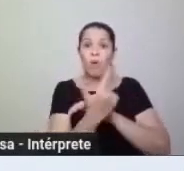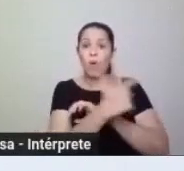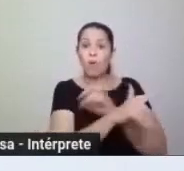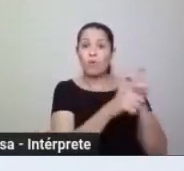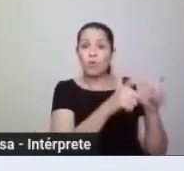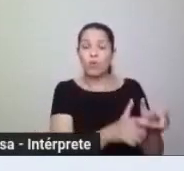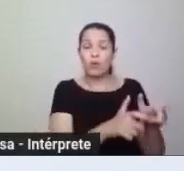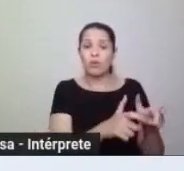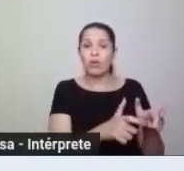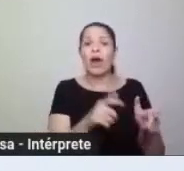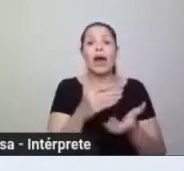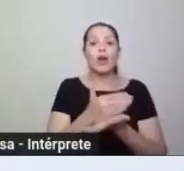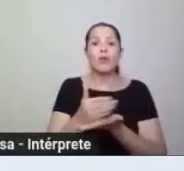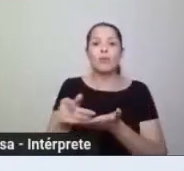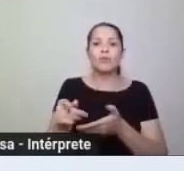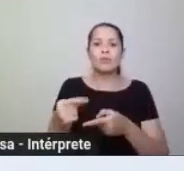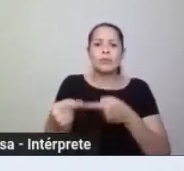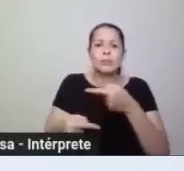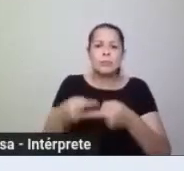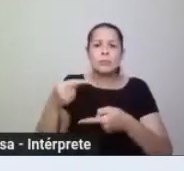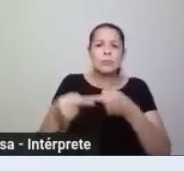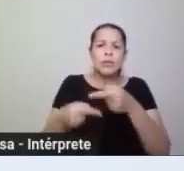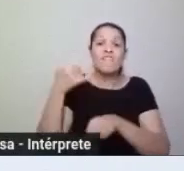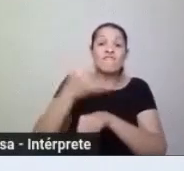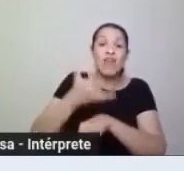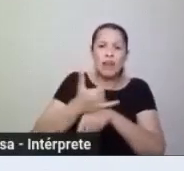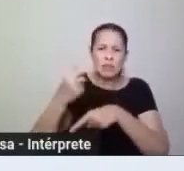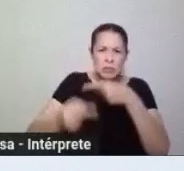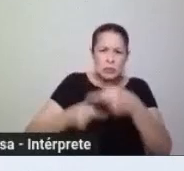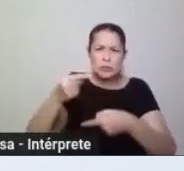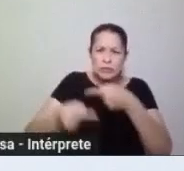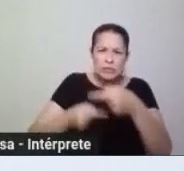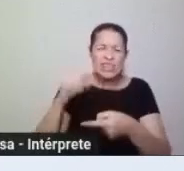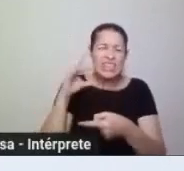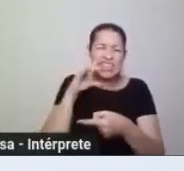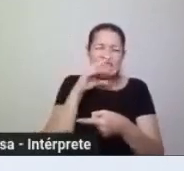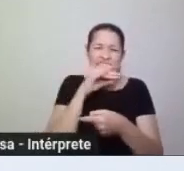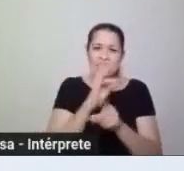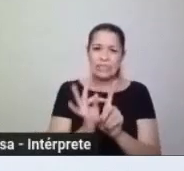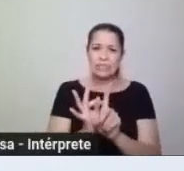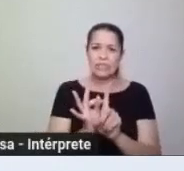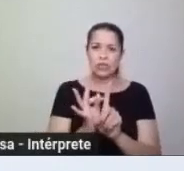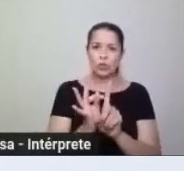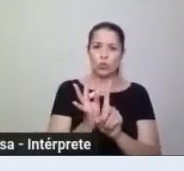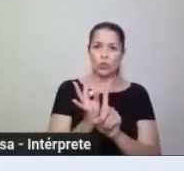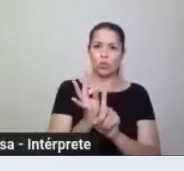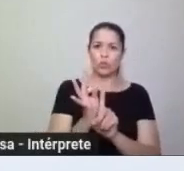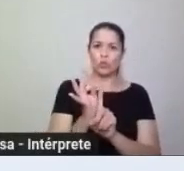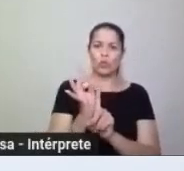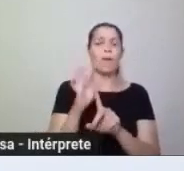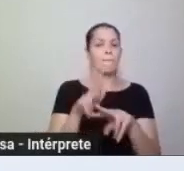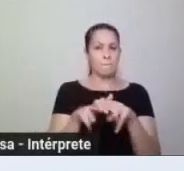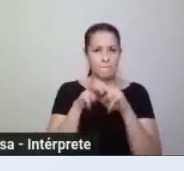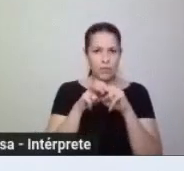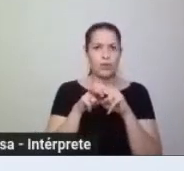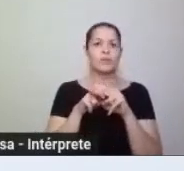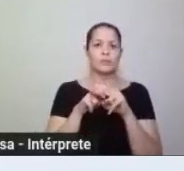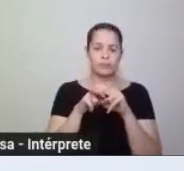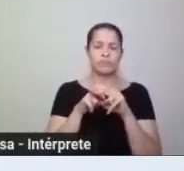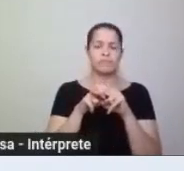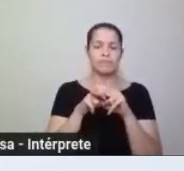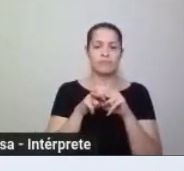gerar a temperatura e começou também um pouquinho de carpete, mas o carpete, como eu